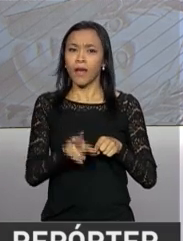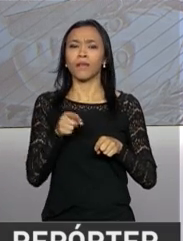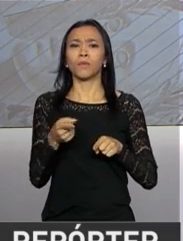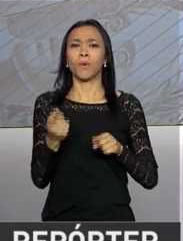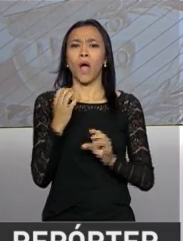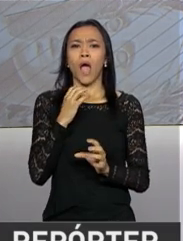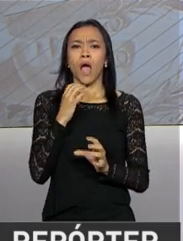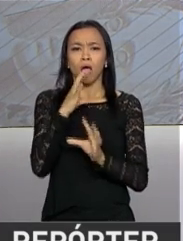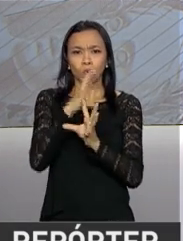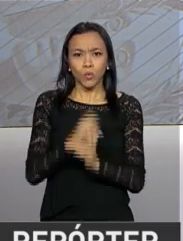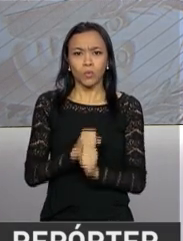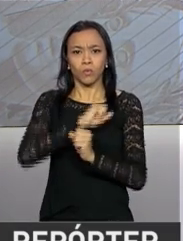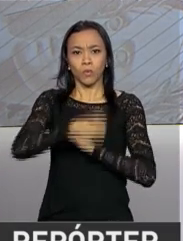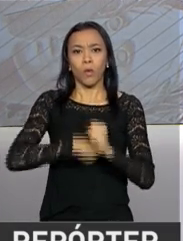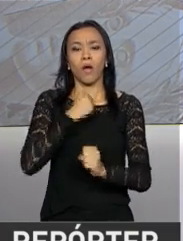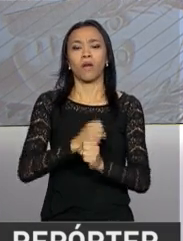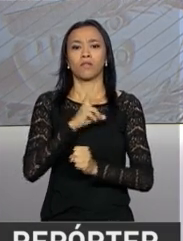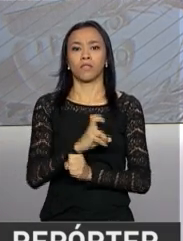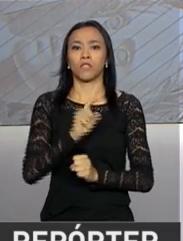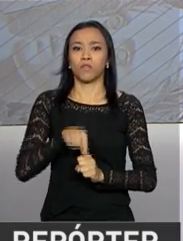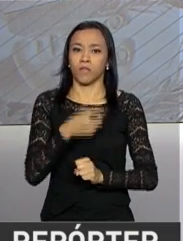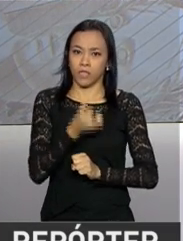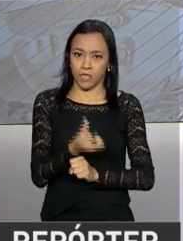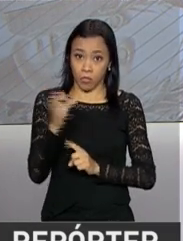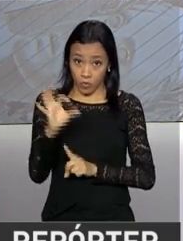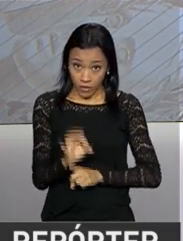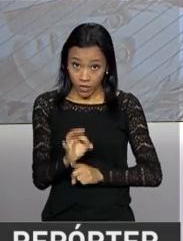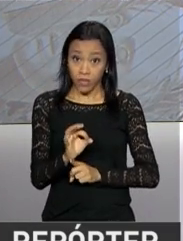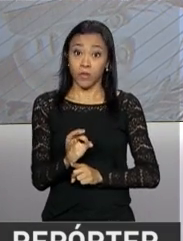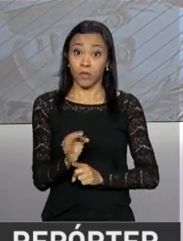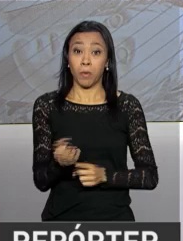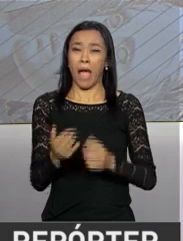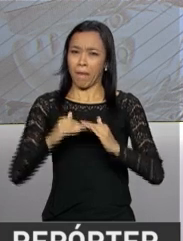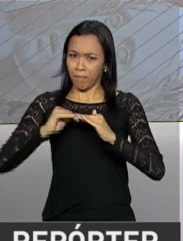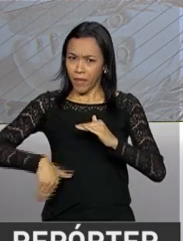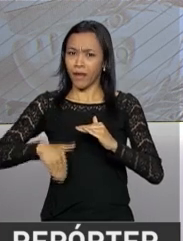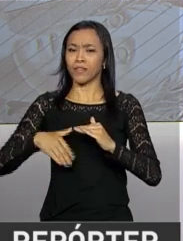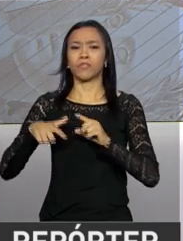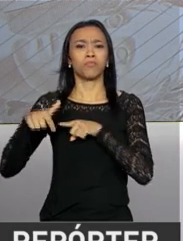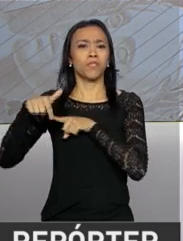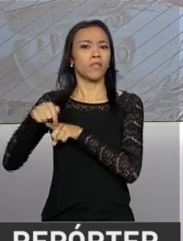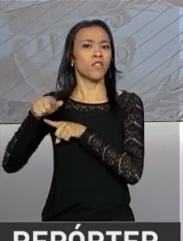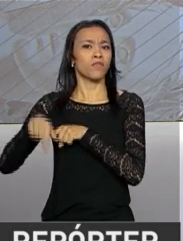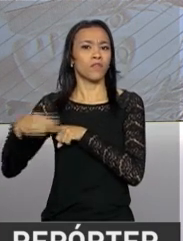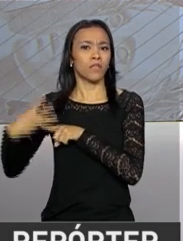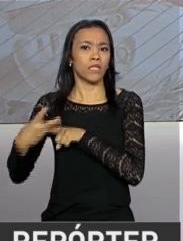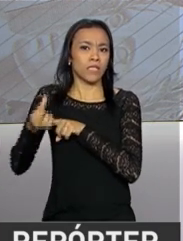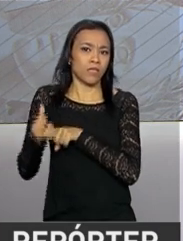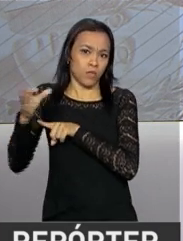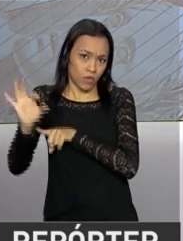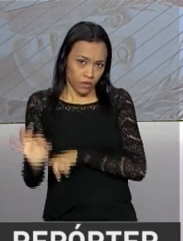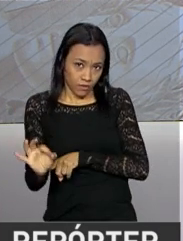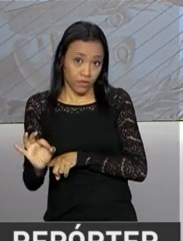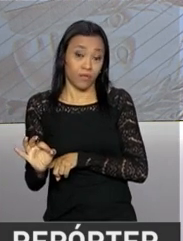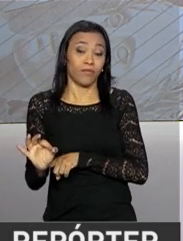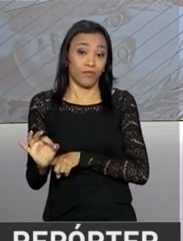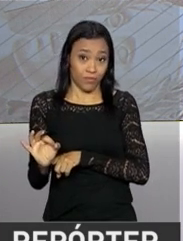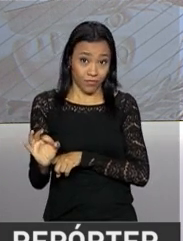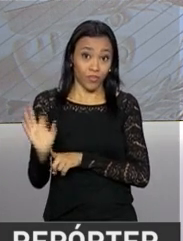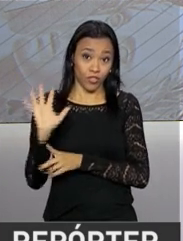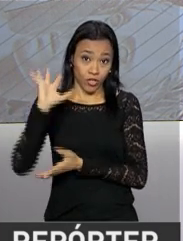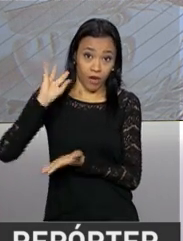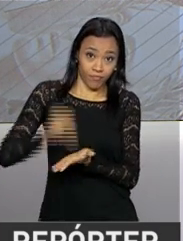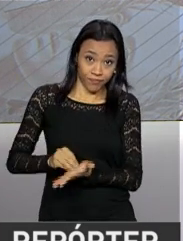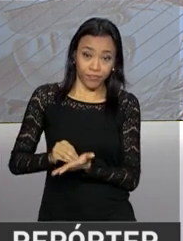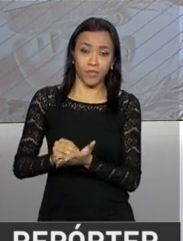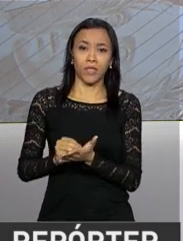no acumulado do ano, o valor ficou em 5,66%, bem abaixo dos 7,36%